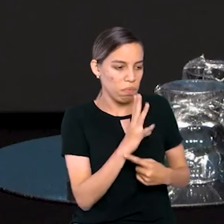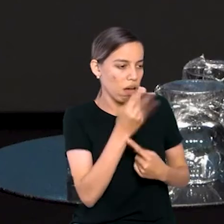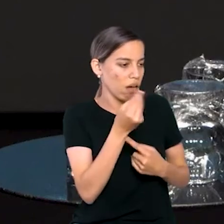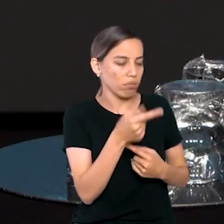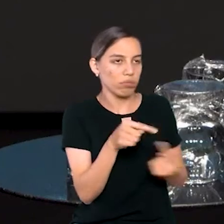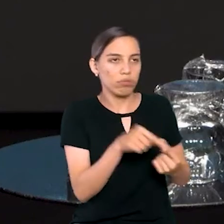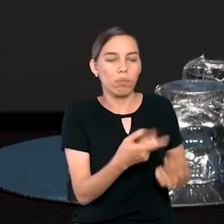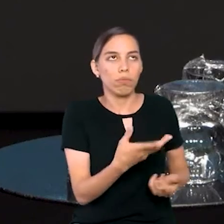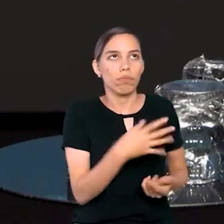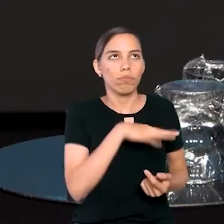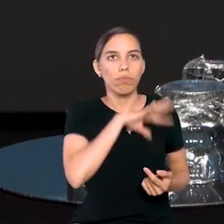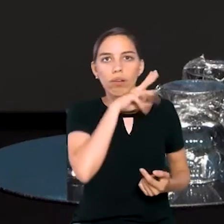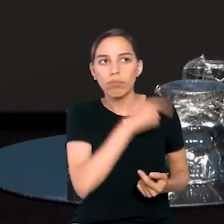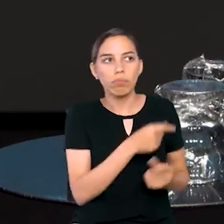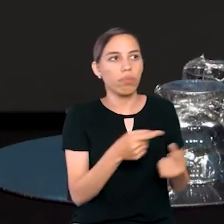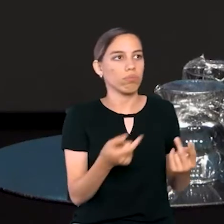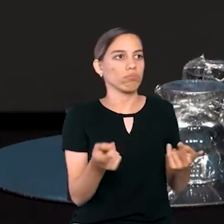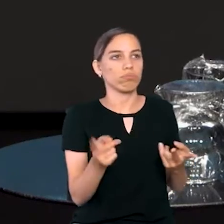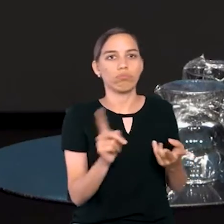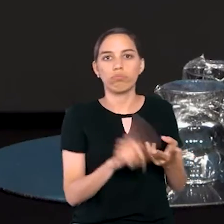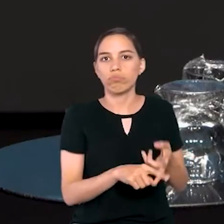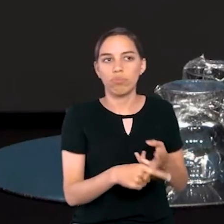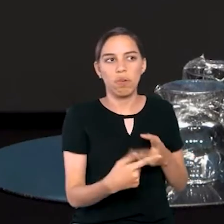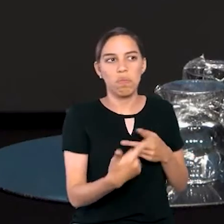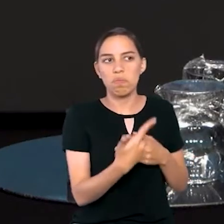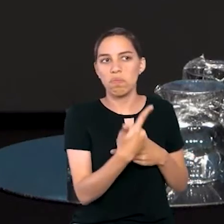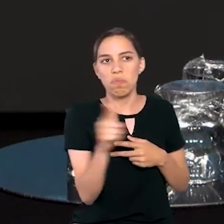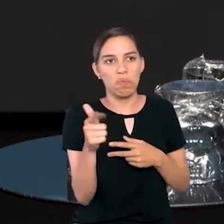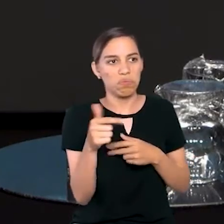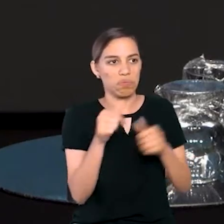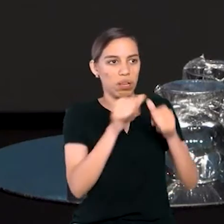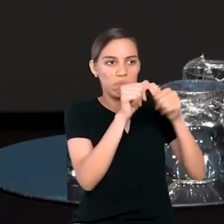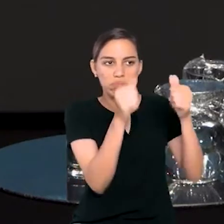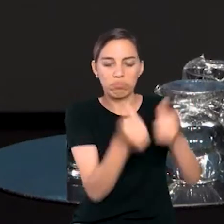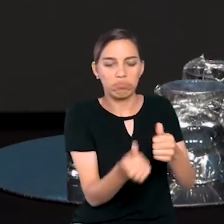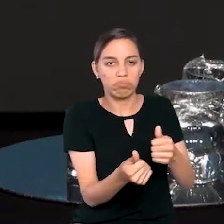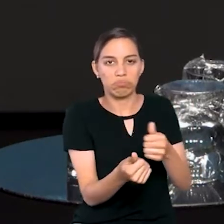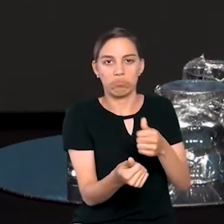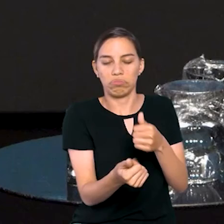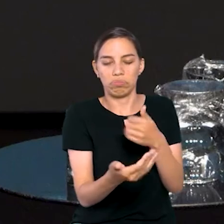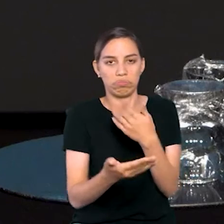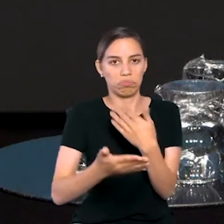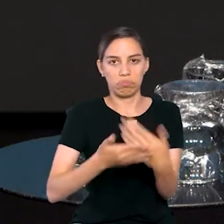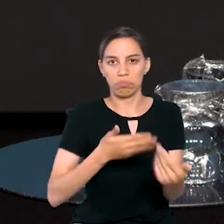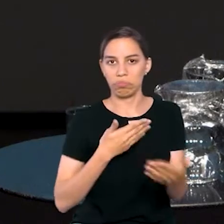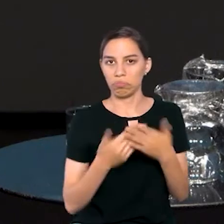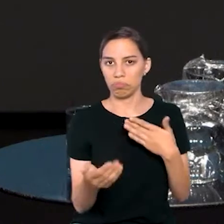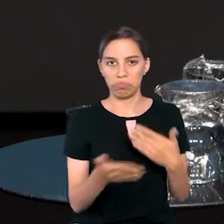bicho, qualquer outra imagem que pode ser